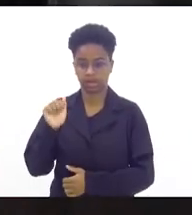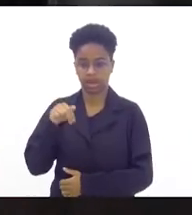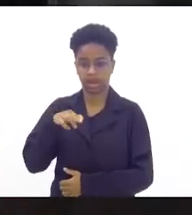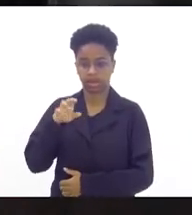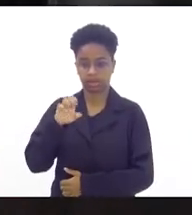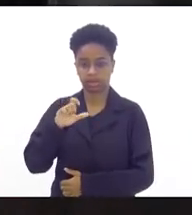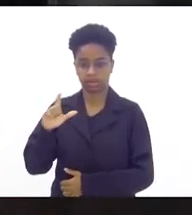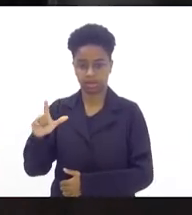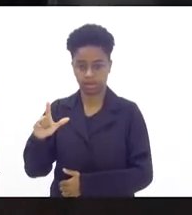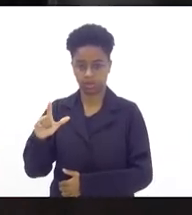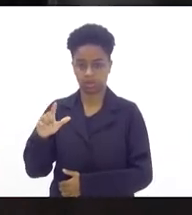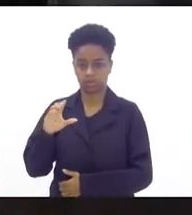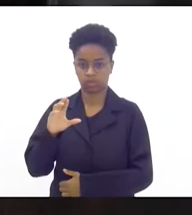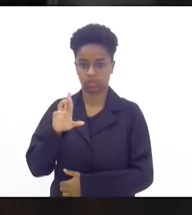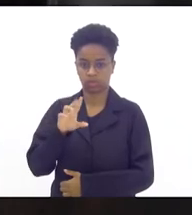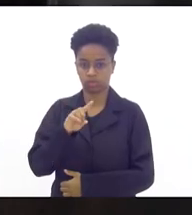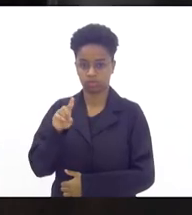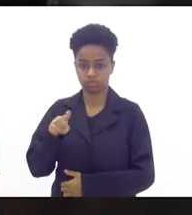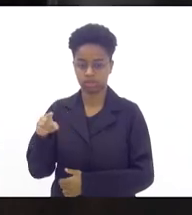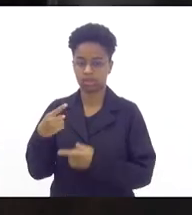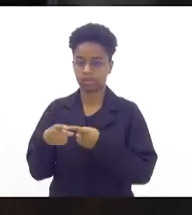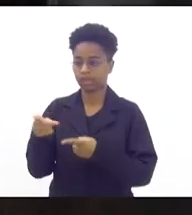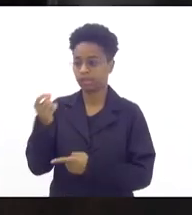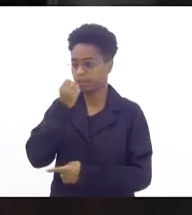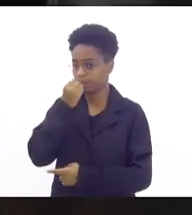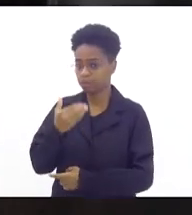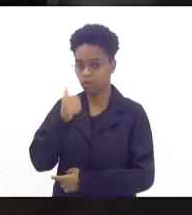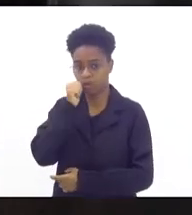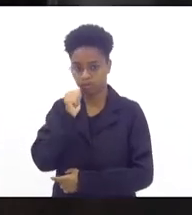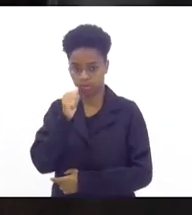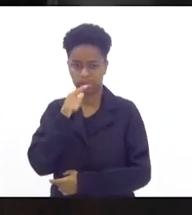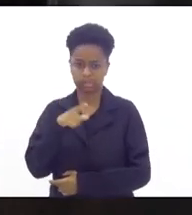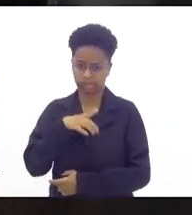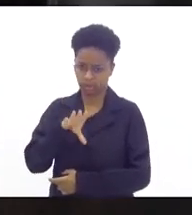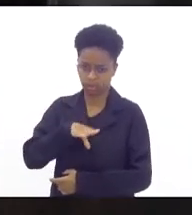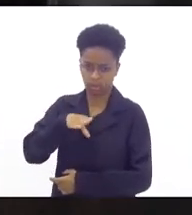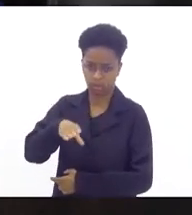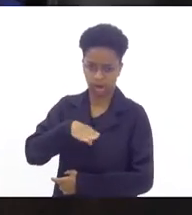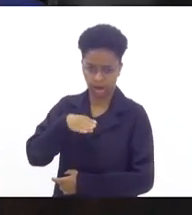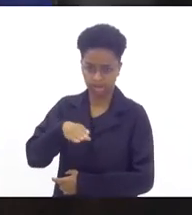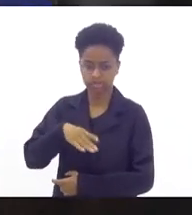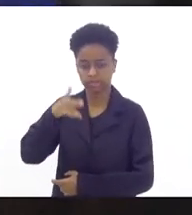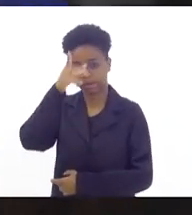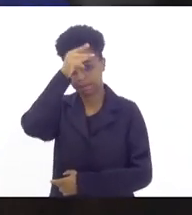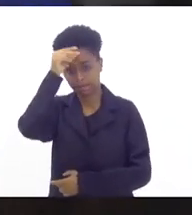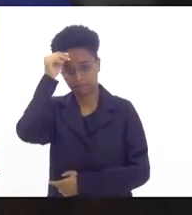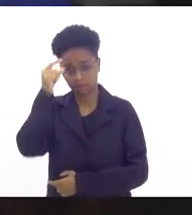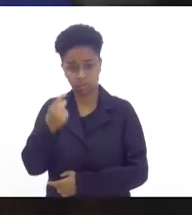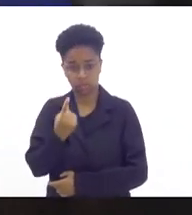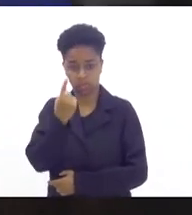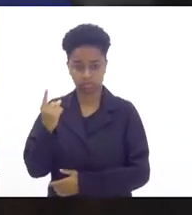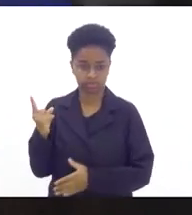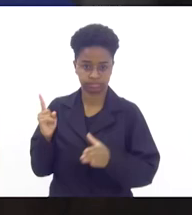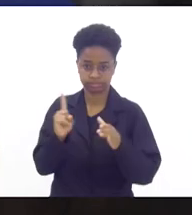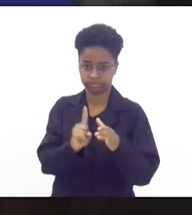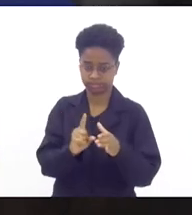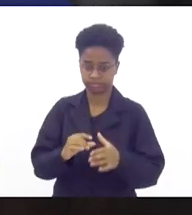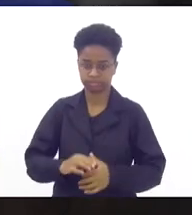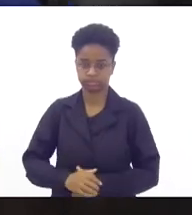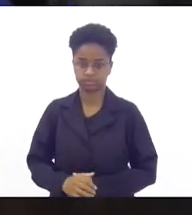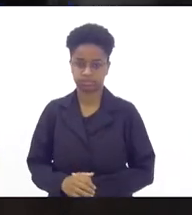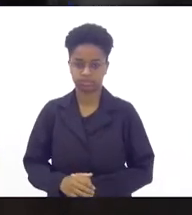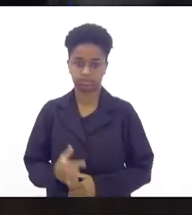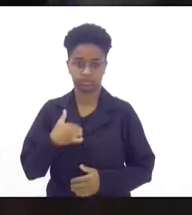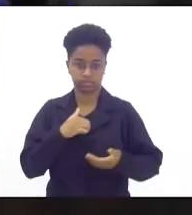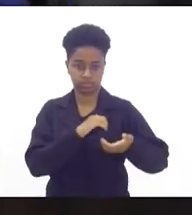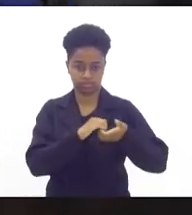como uma boa mulher a corajosa da Prefeitura em comparecer assim eu